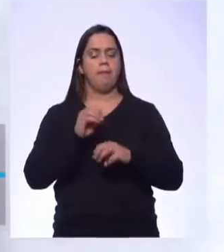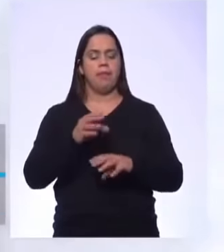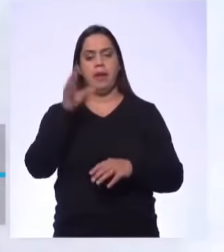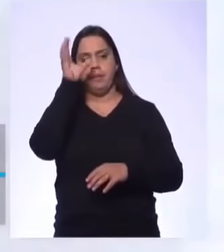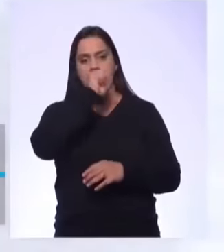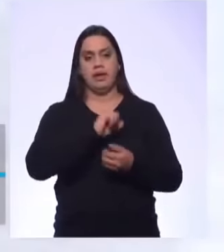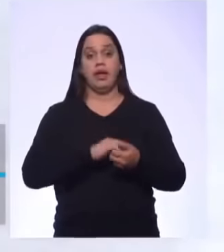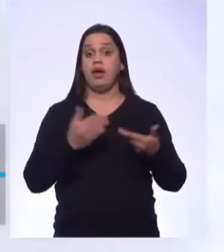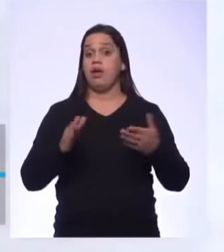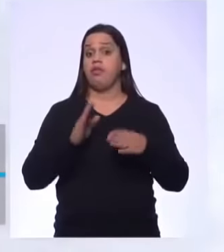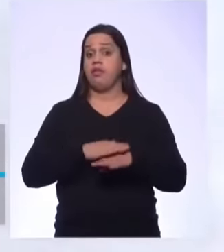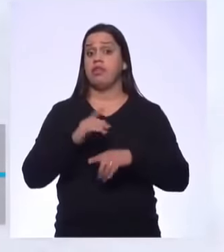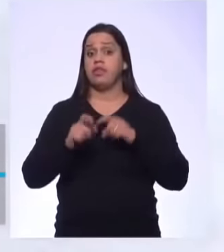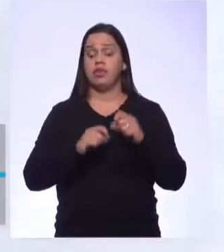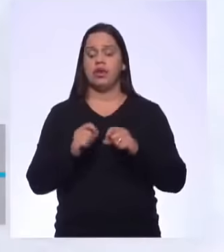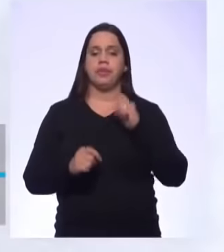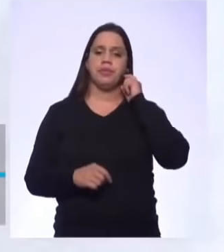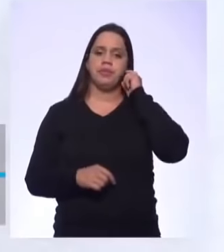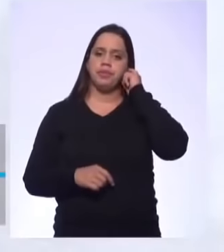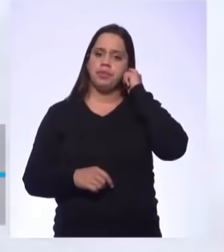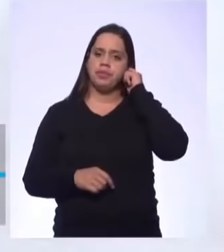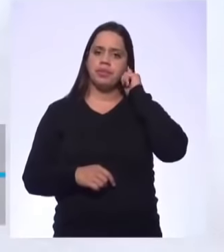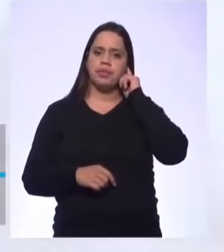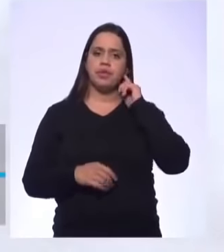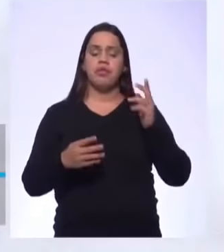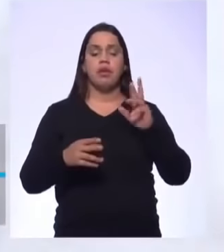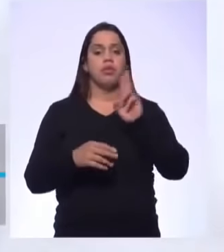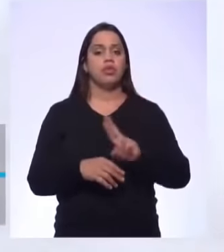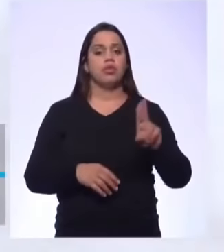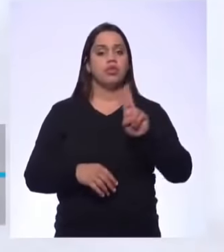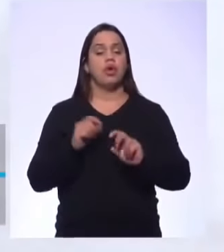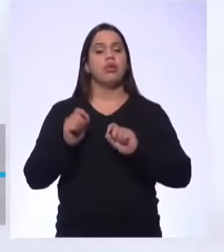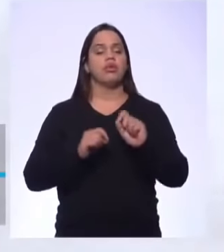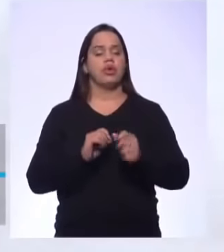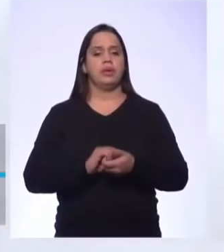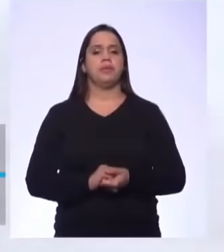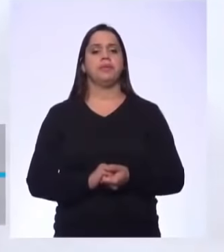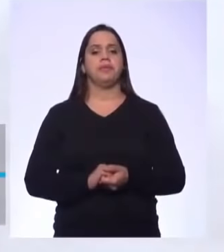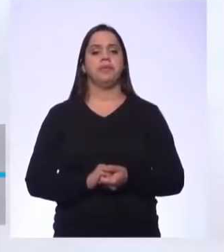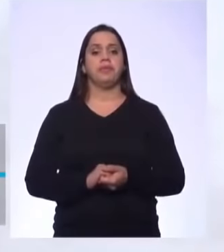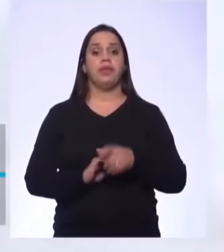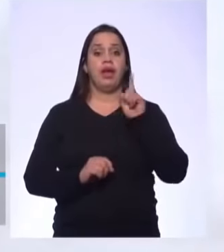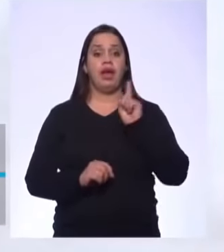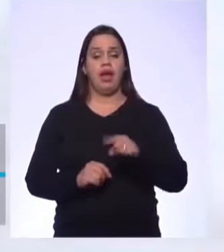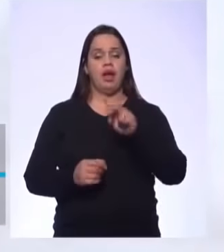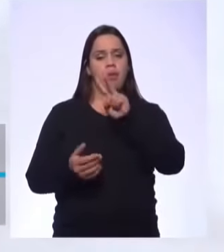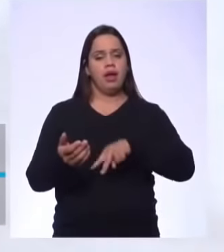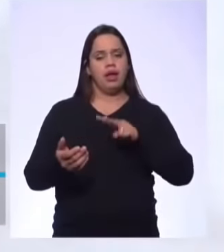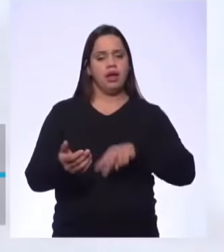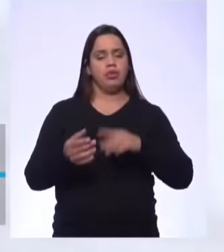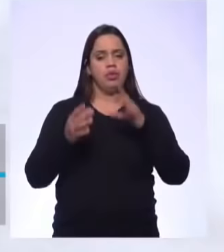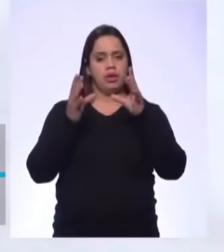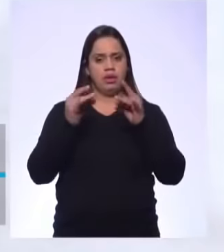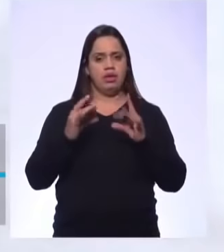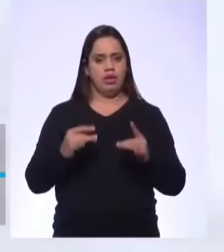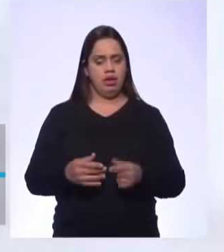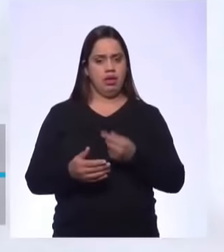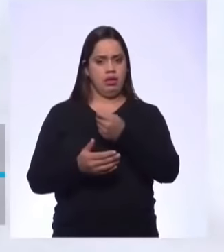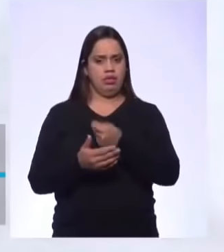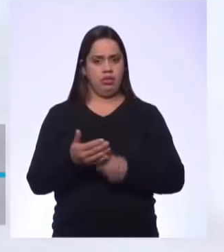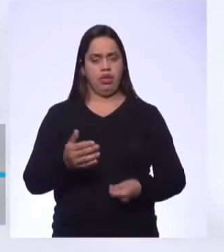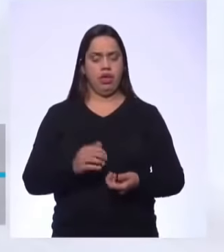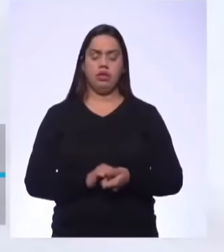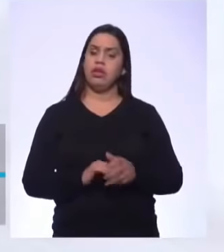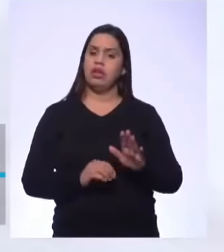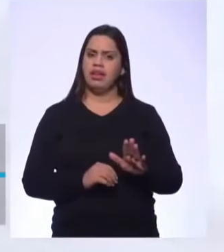vamos fazer agora? Nós vamos usar o scanning. O que é o scanning? É uma leitura mais detalhada do texto, tá? E,